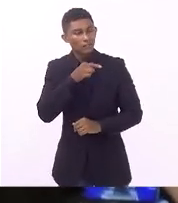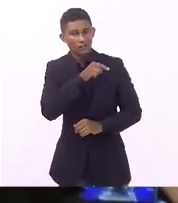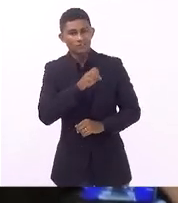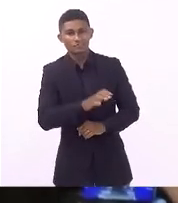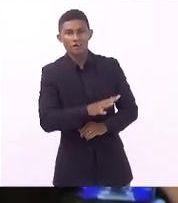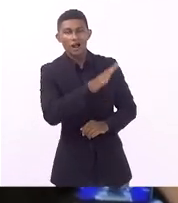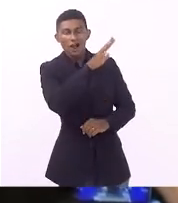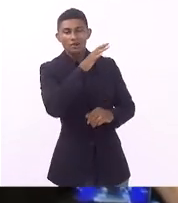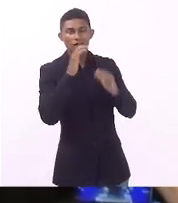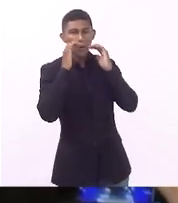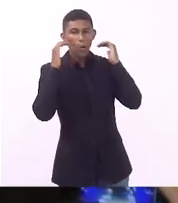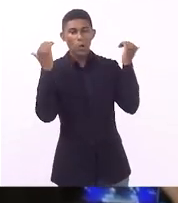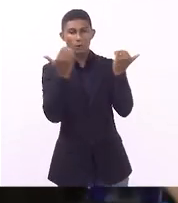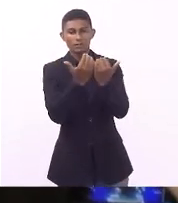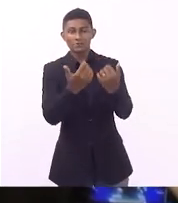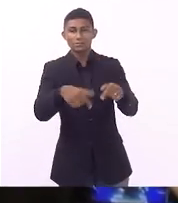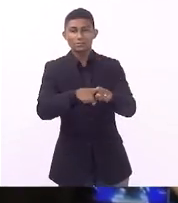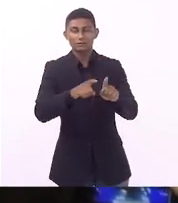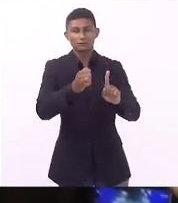da comunidade